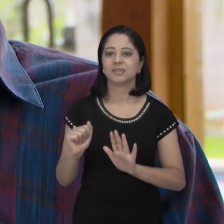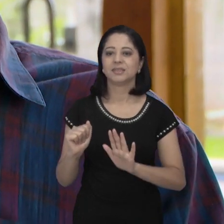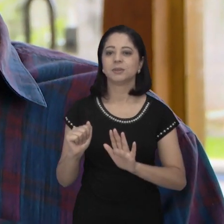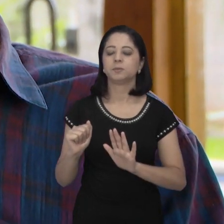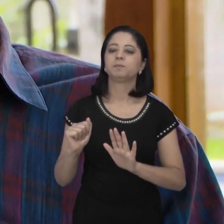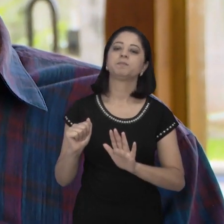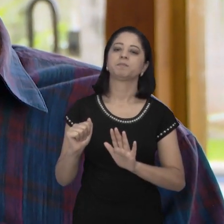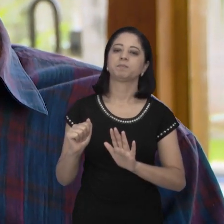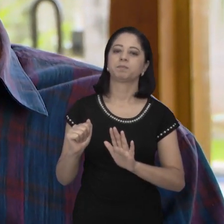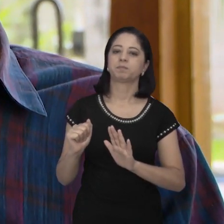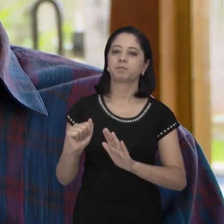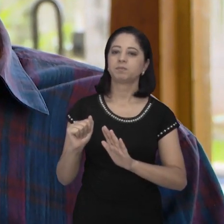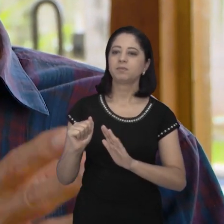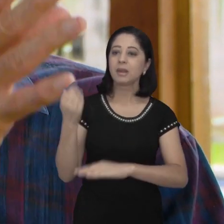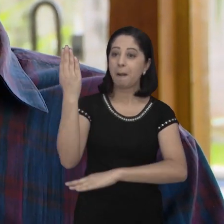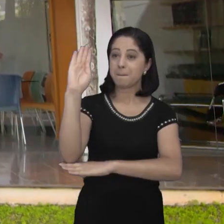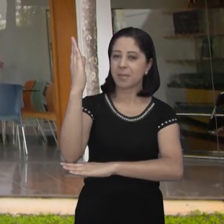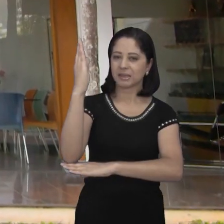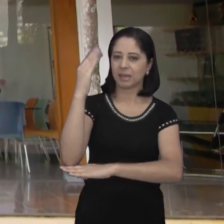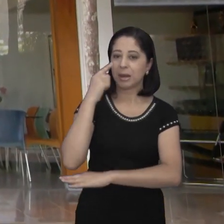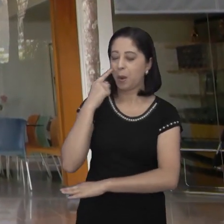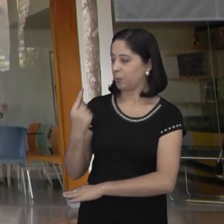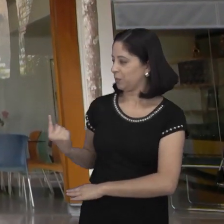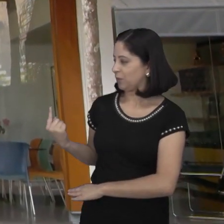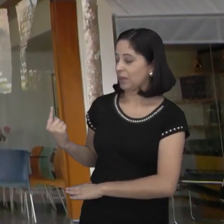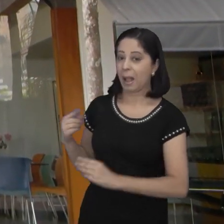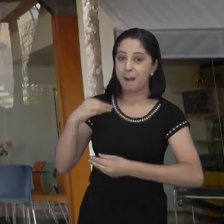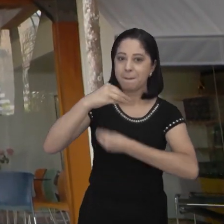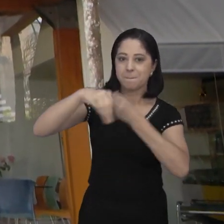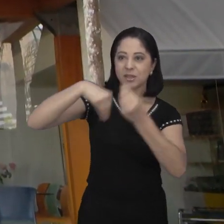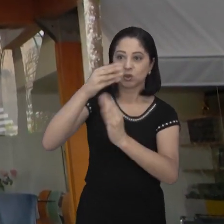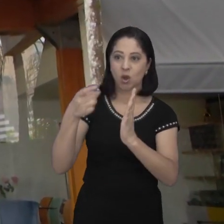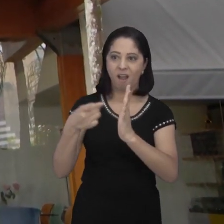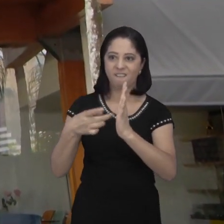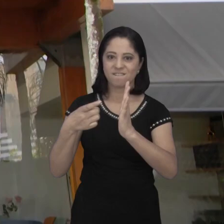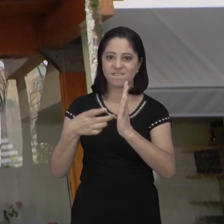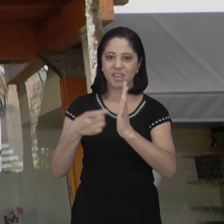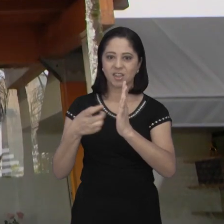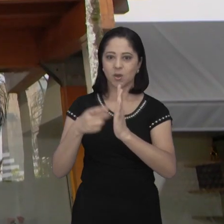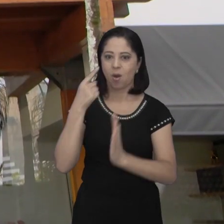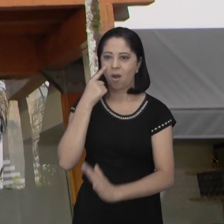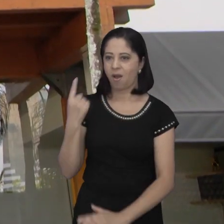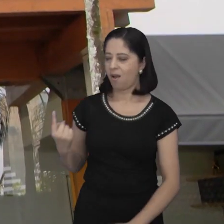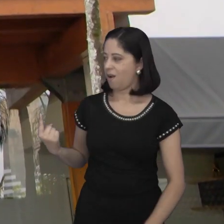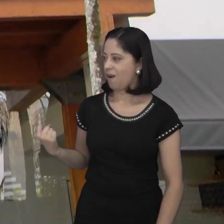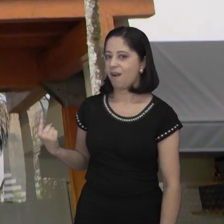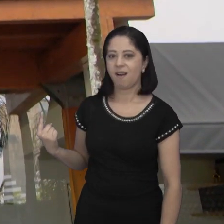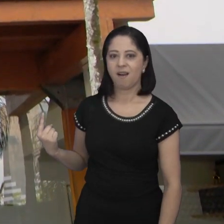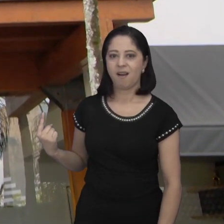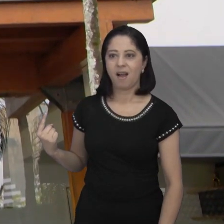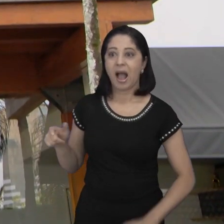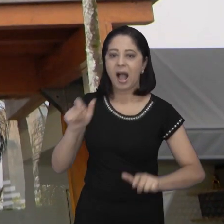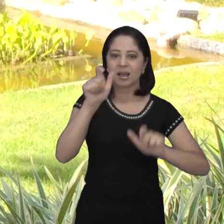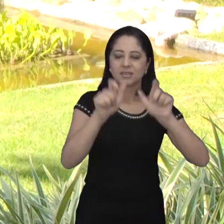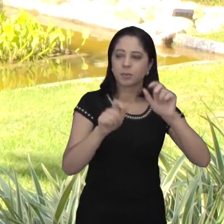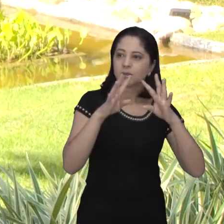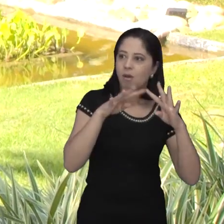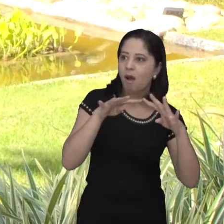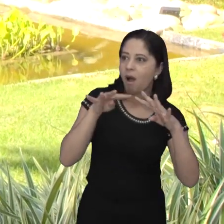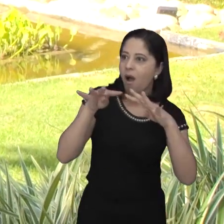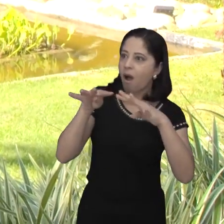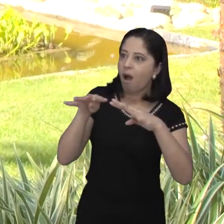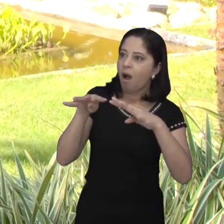acontecer. Essa mescla de madeira com vidro parece que chama